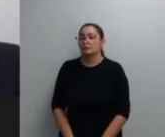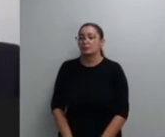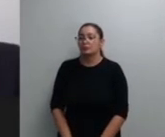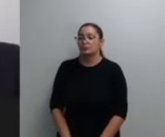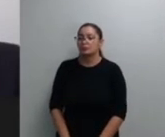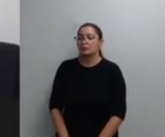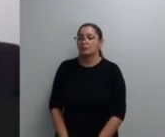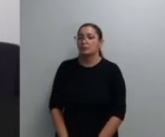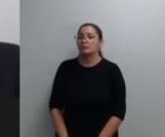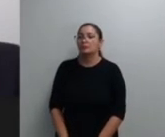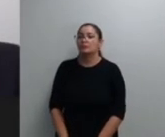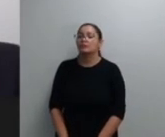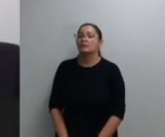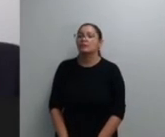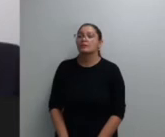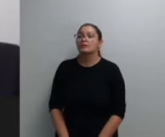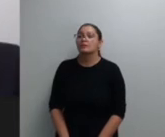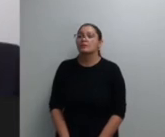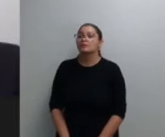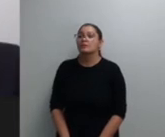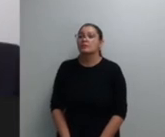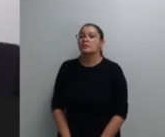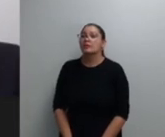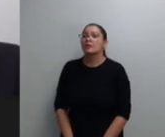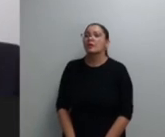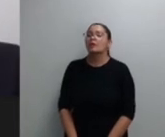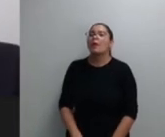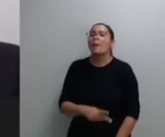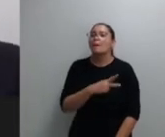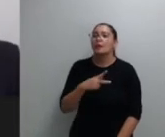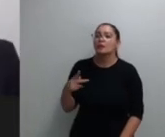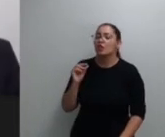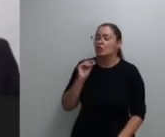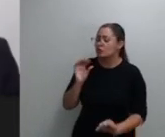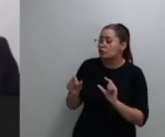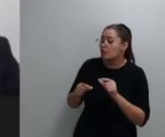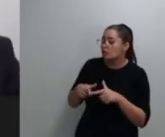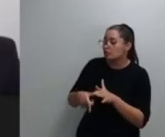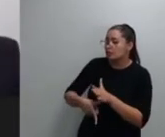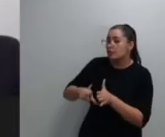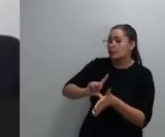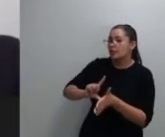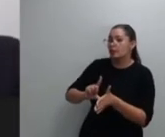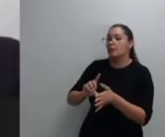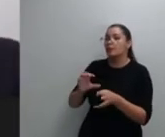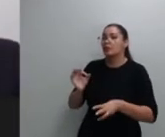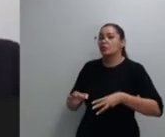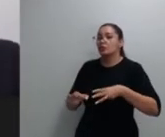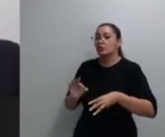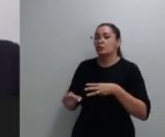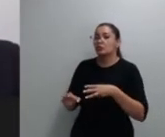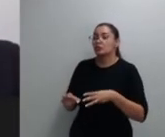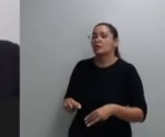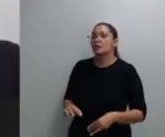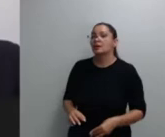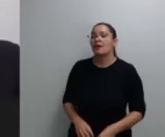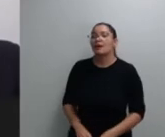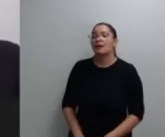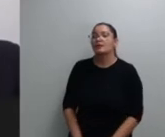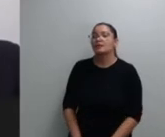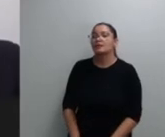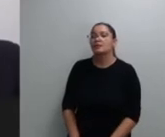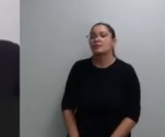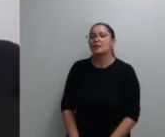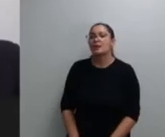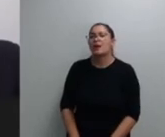declaratórios presidente e antes vossa excelência basta falar para o ministro Regina e o voto de vossa excelência também eu